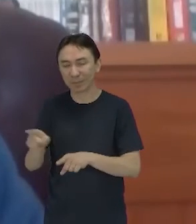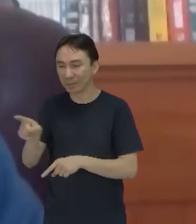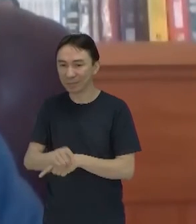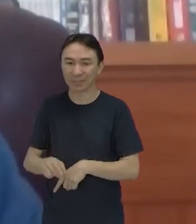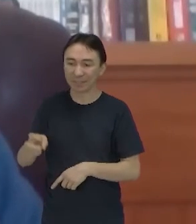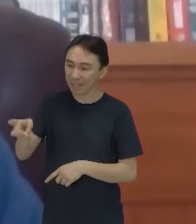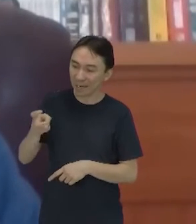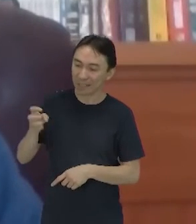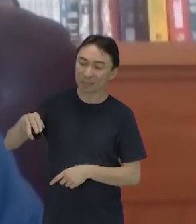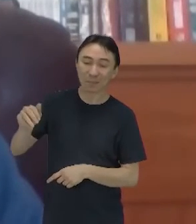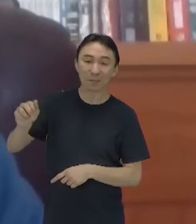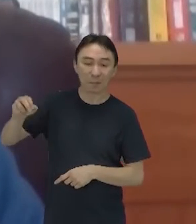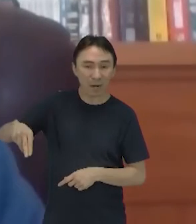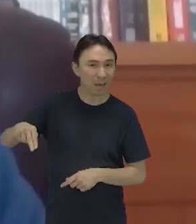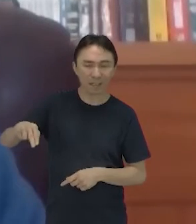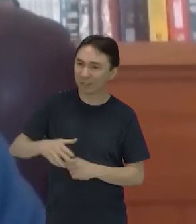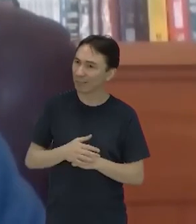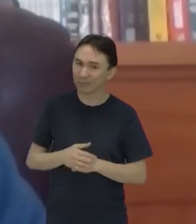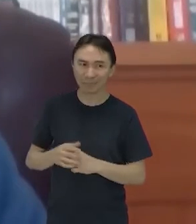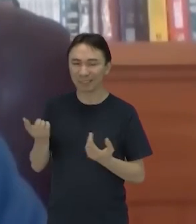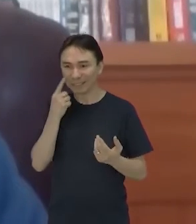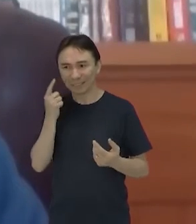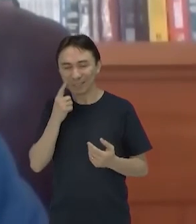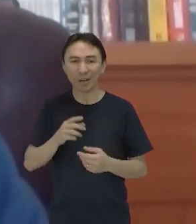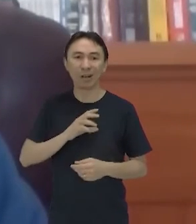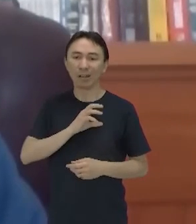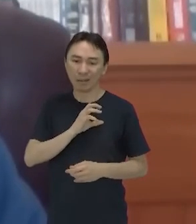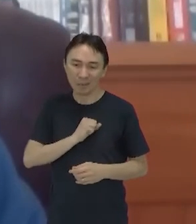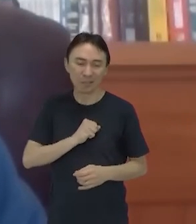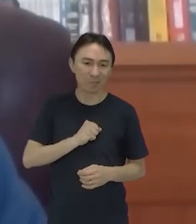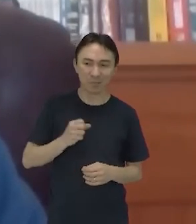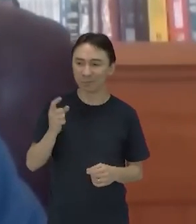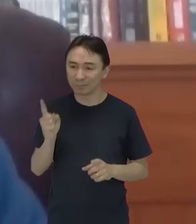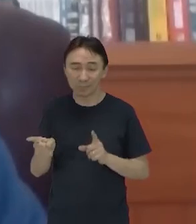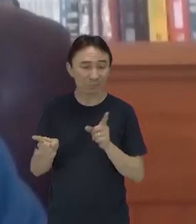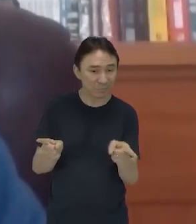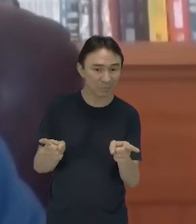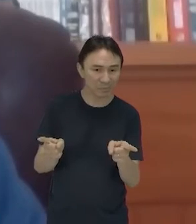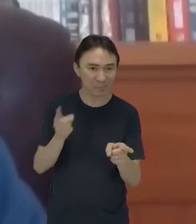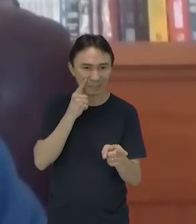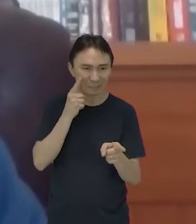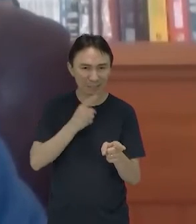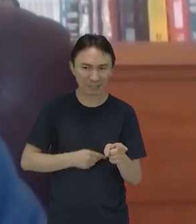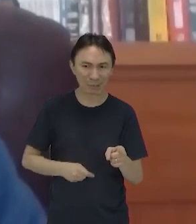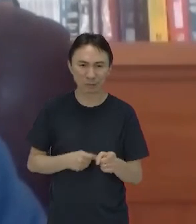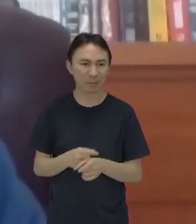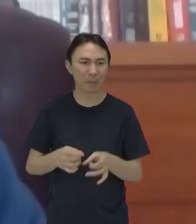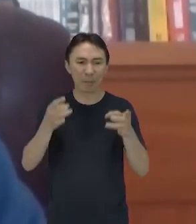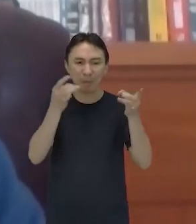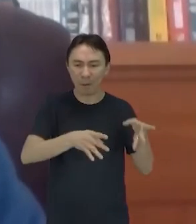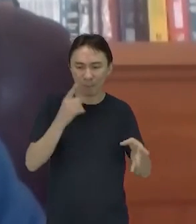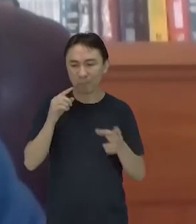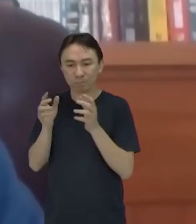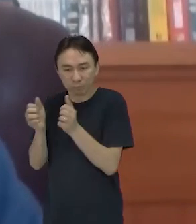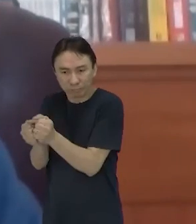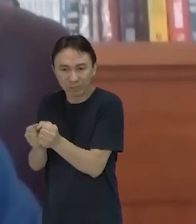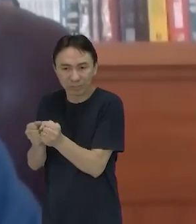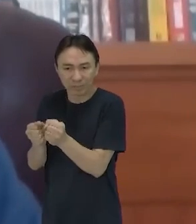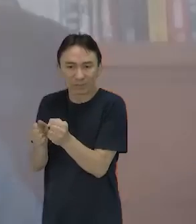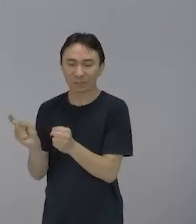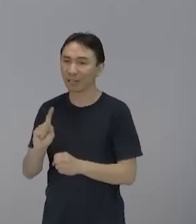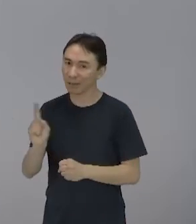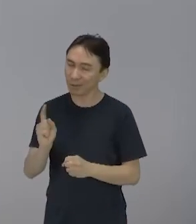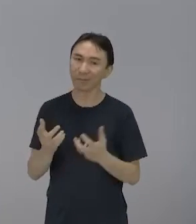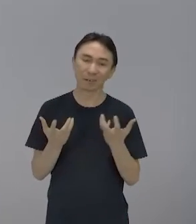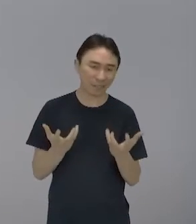dois. I would not like to stop translating any of them. Até que também tem